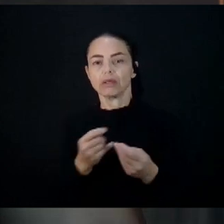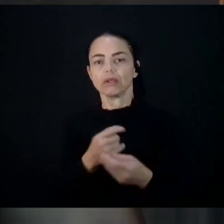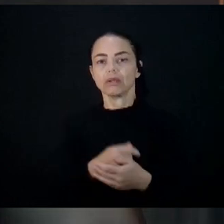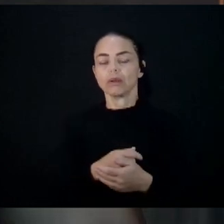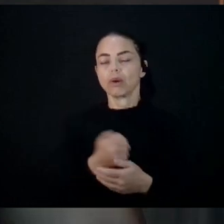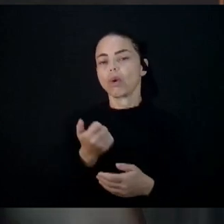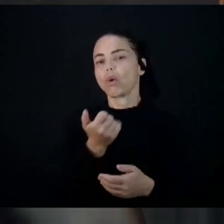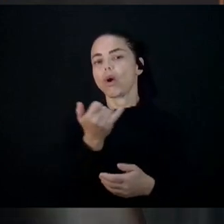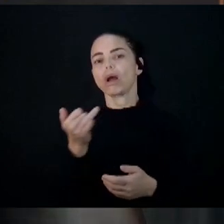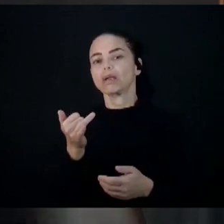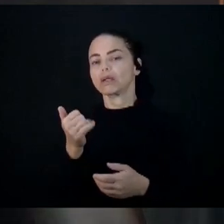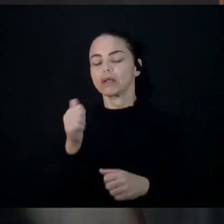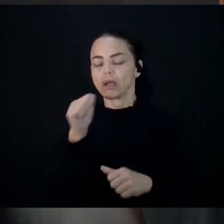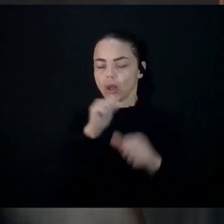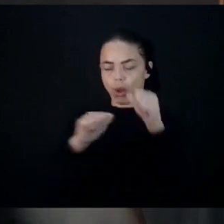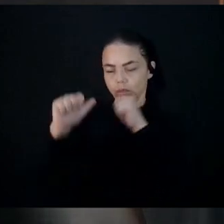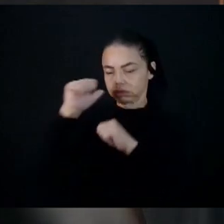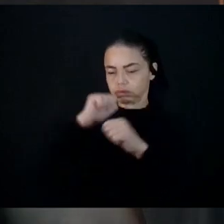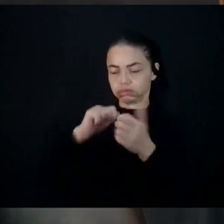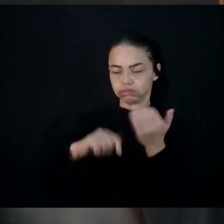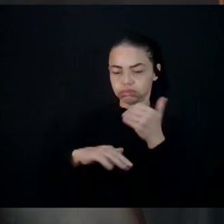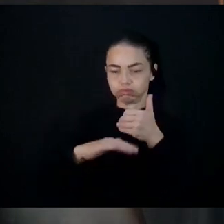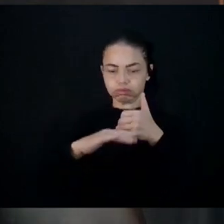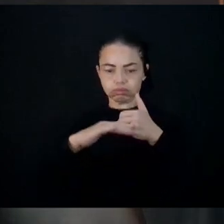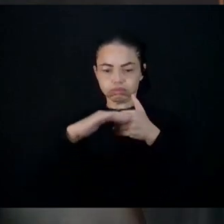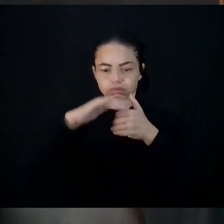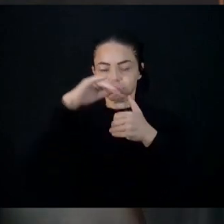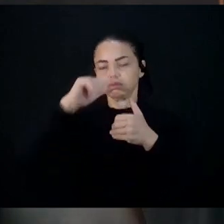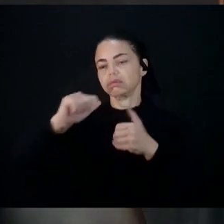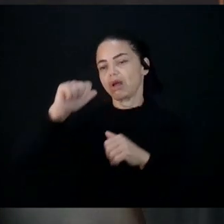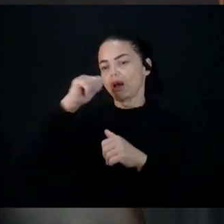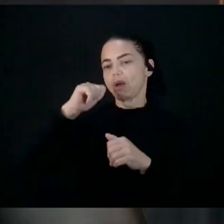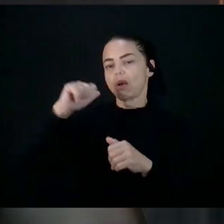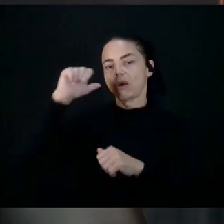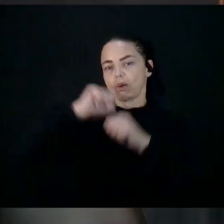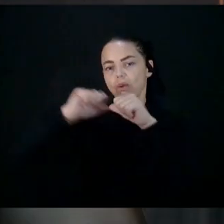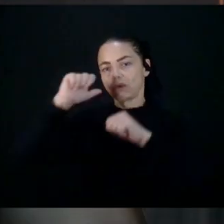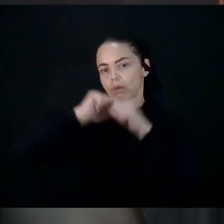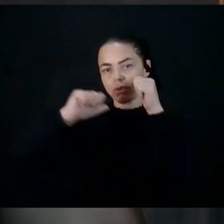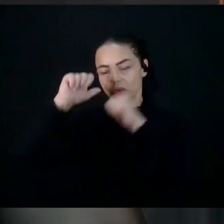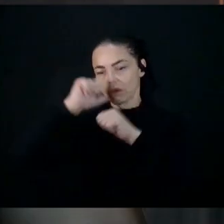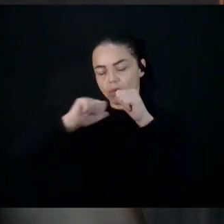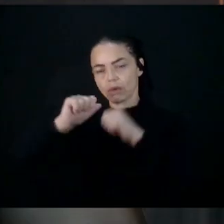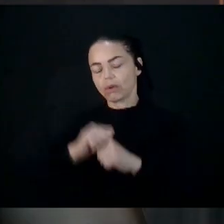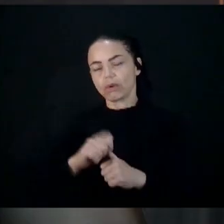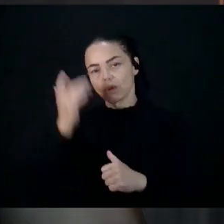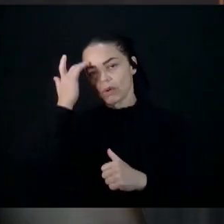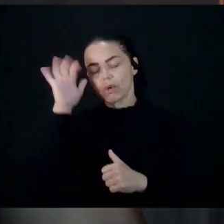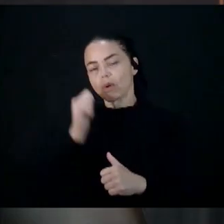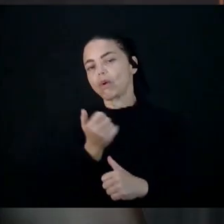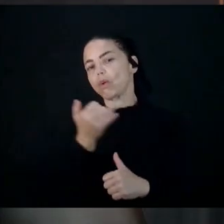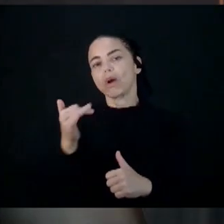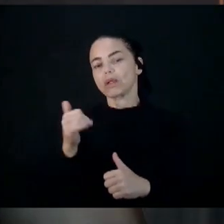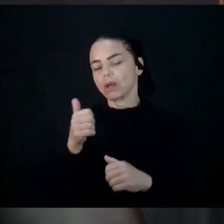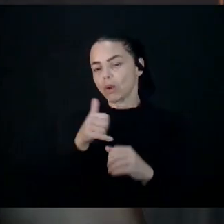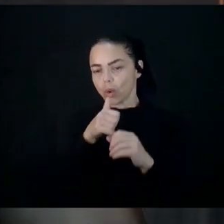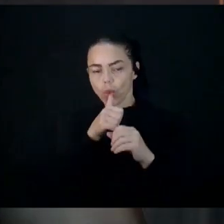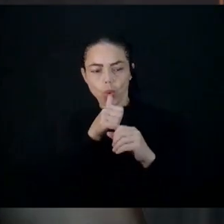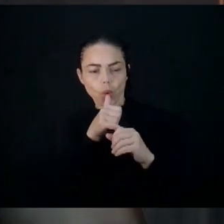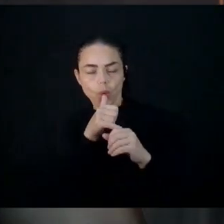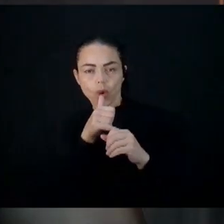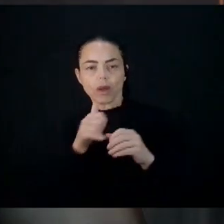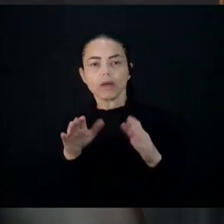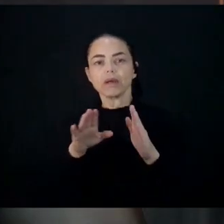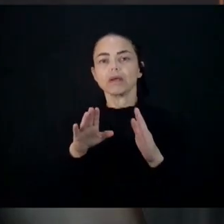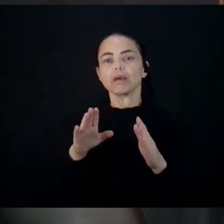né? Ela vai enchendo o copo, né? Vai enchendo o copo, vai enchendo o copo. E às vezes ela não sabe nem quantas doses ela acabou tomando. Ela chega em casa, vai tentar dormir,